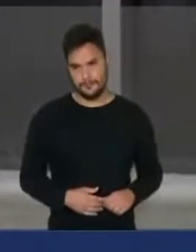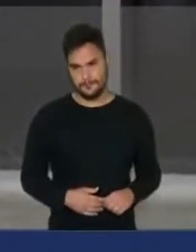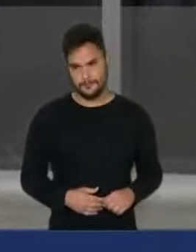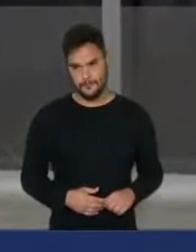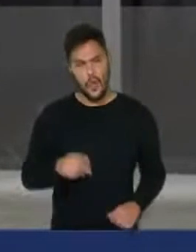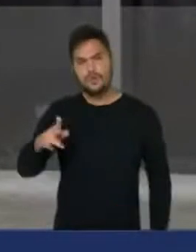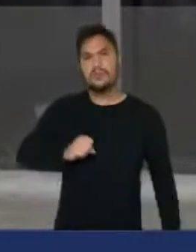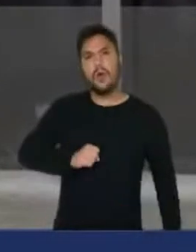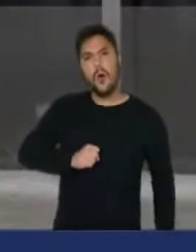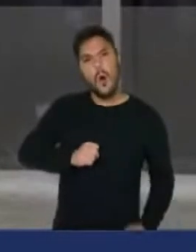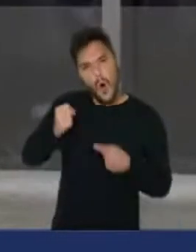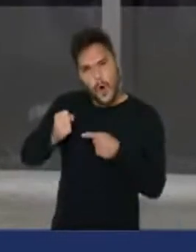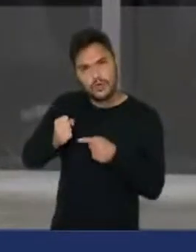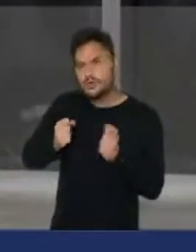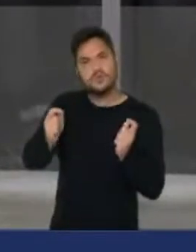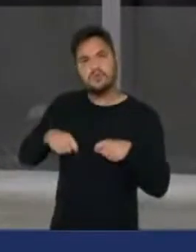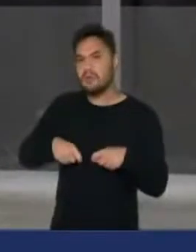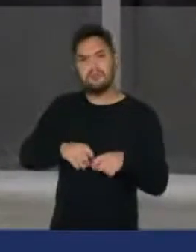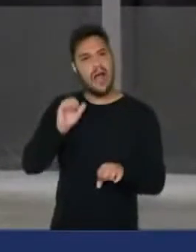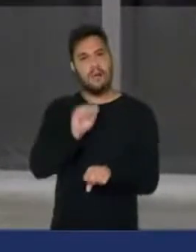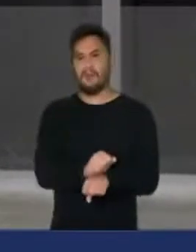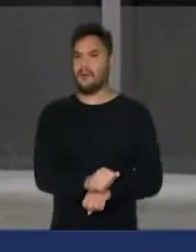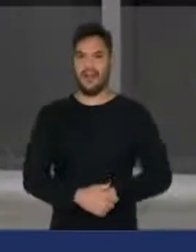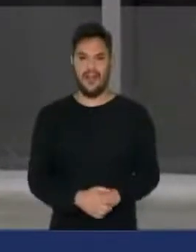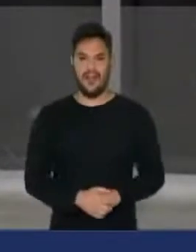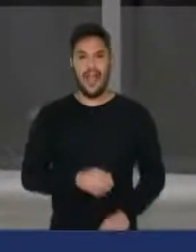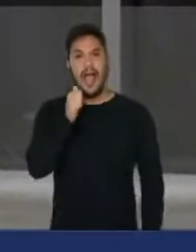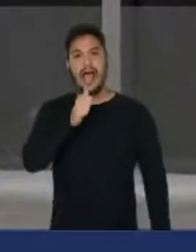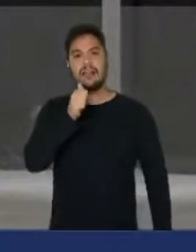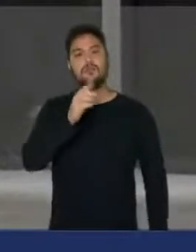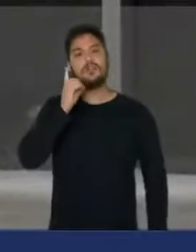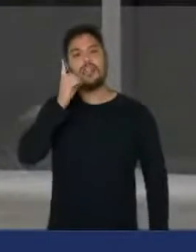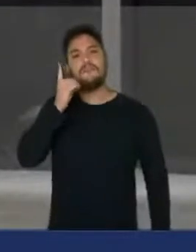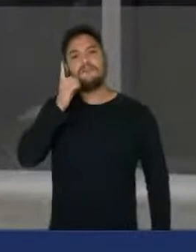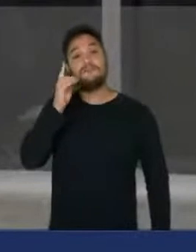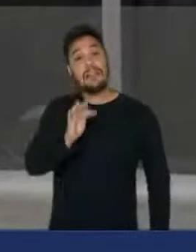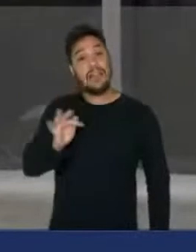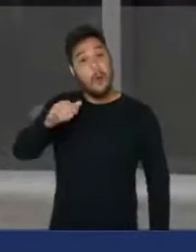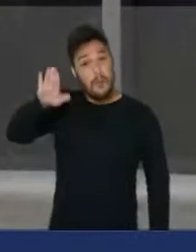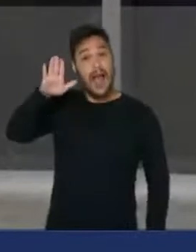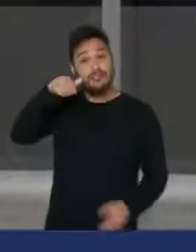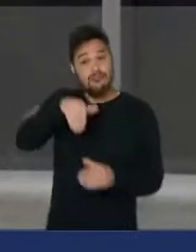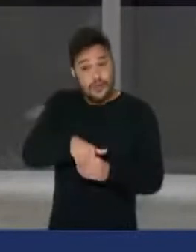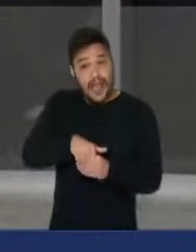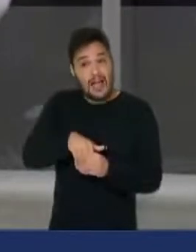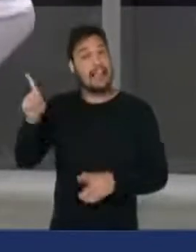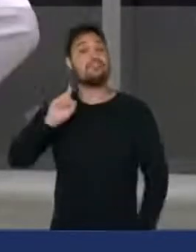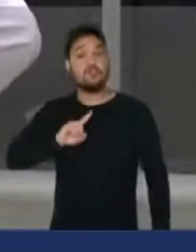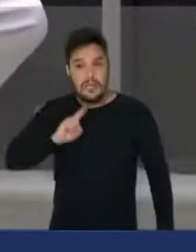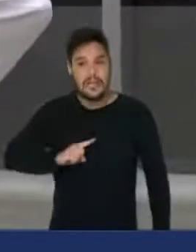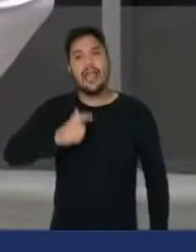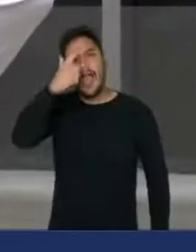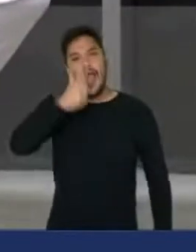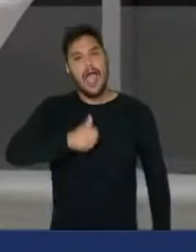seu ódio não foi capaz de frear que a deputada federal mais votada da história de Minas Gerais é